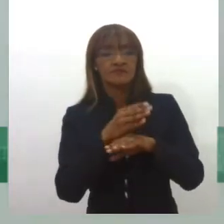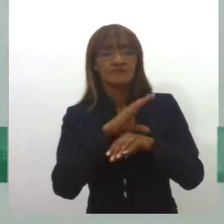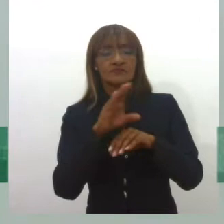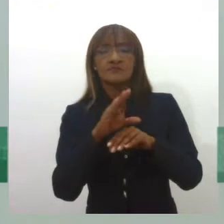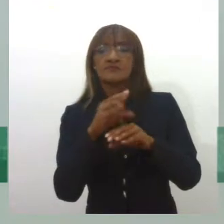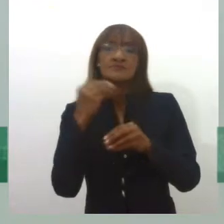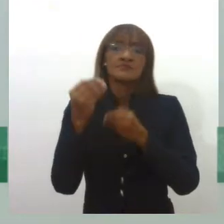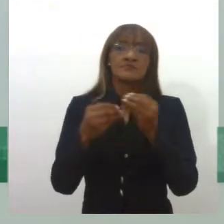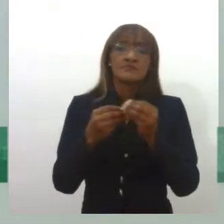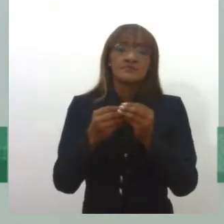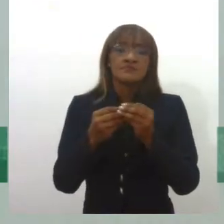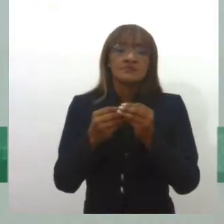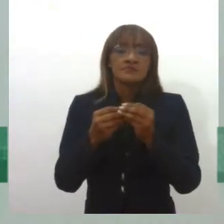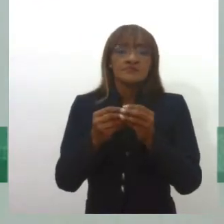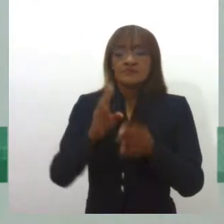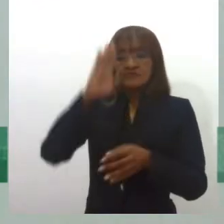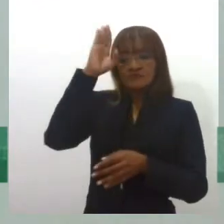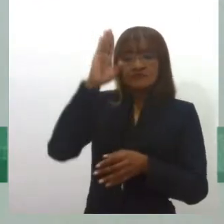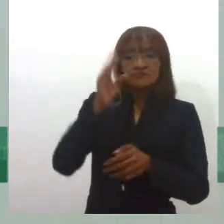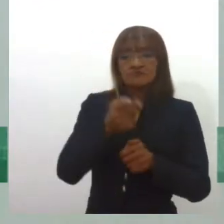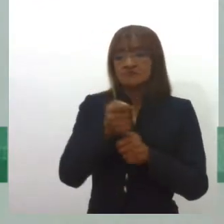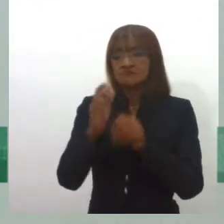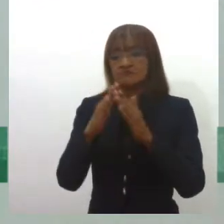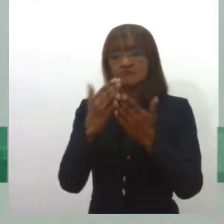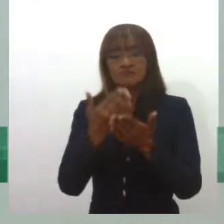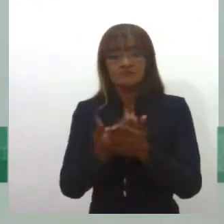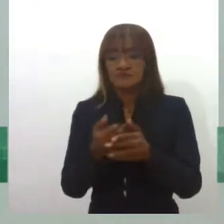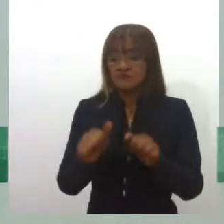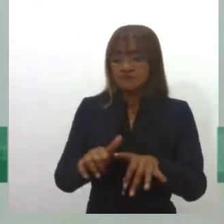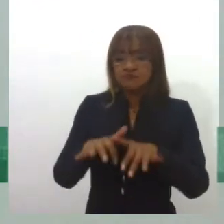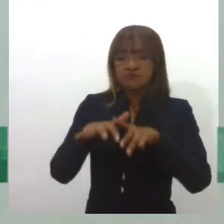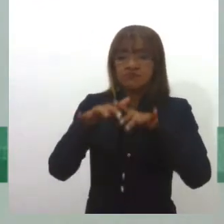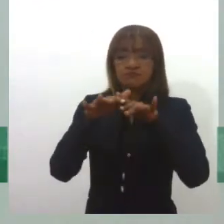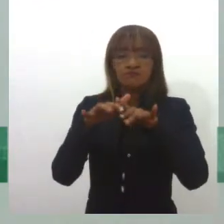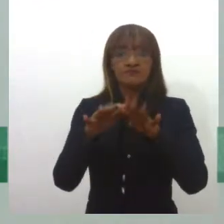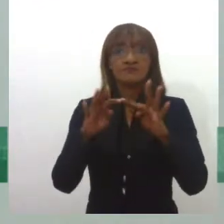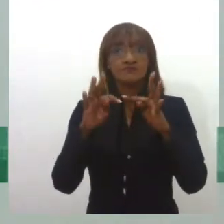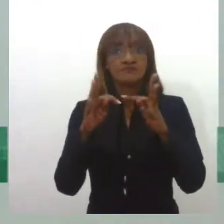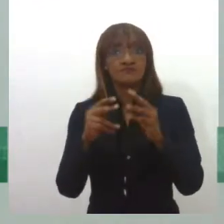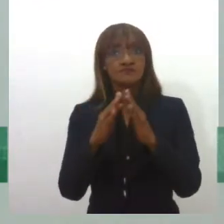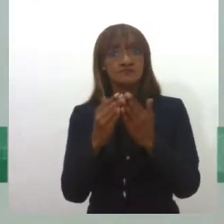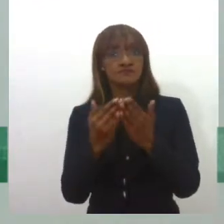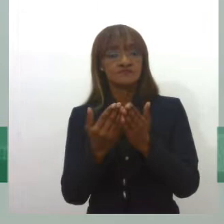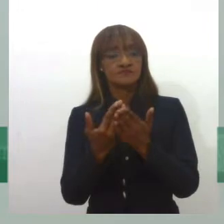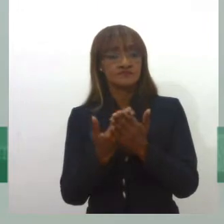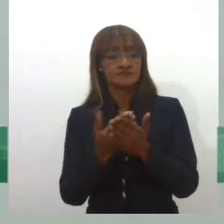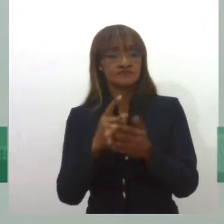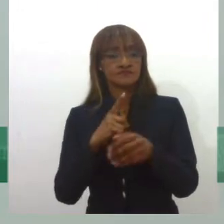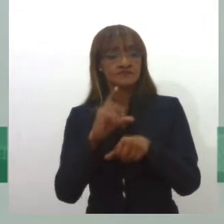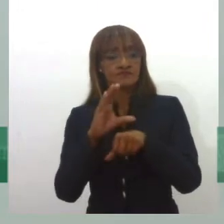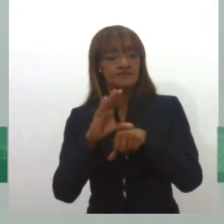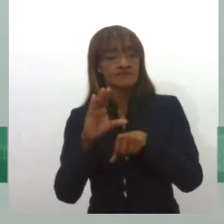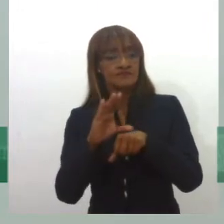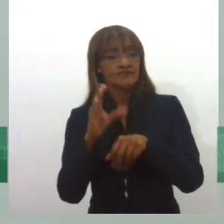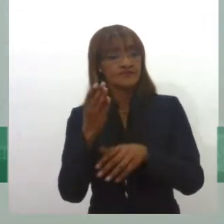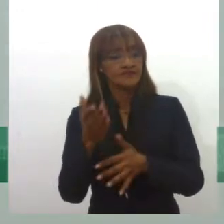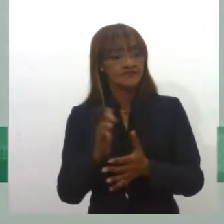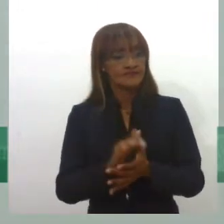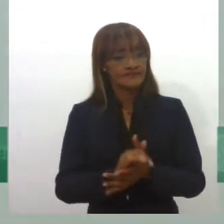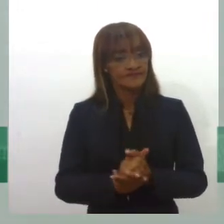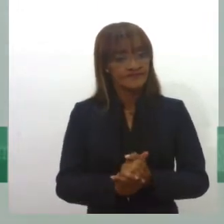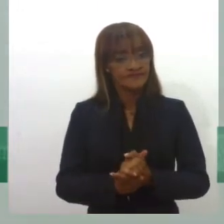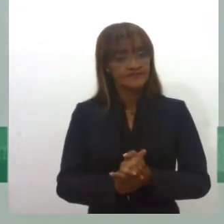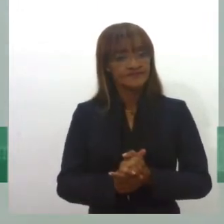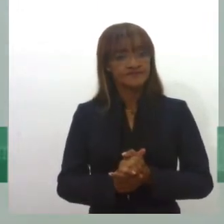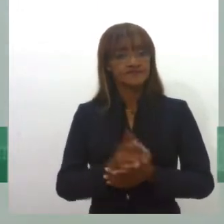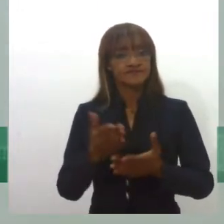incêndio, alagamento. Todas as escolas passaram por treinamento, ou seja, uma geração que se